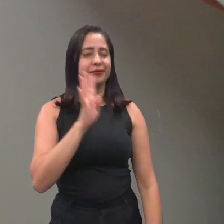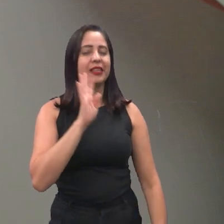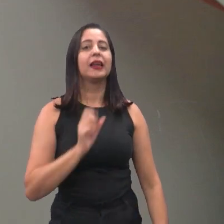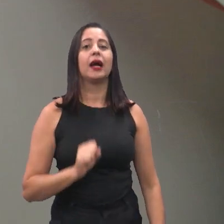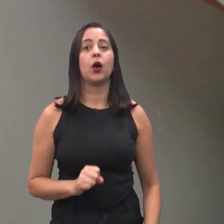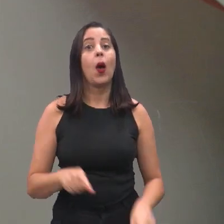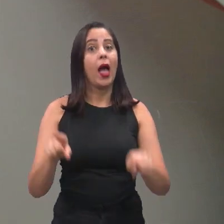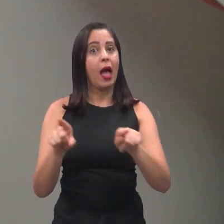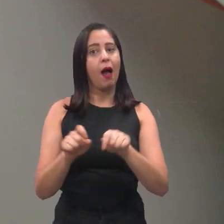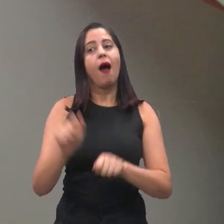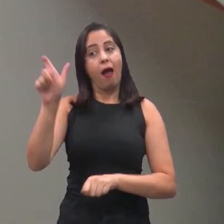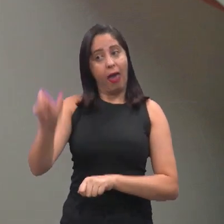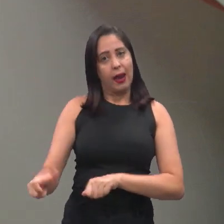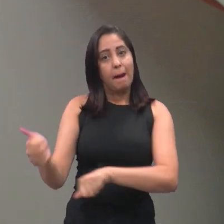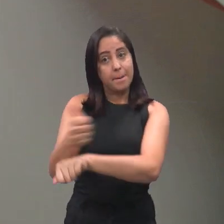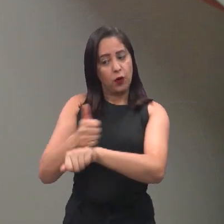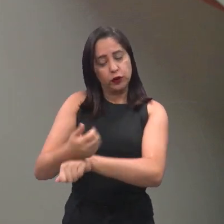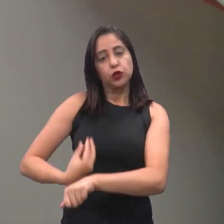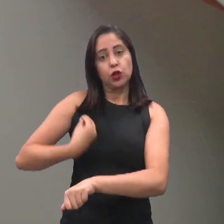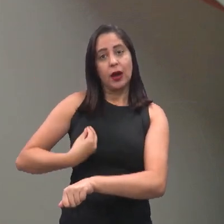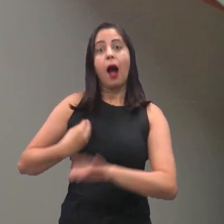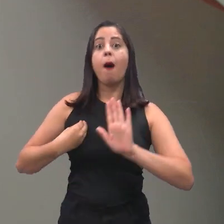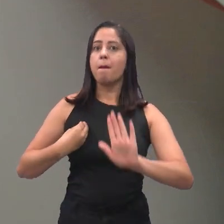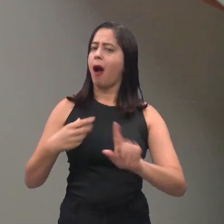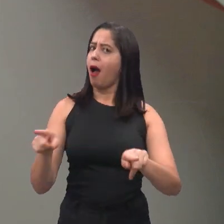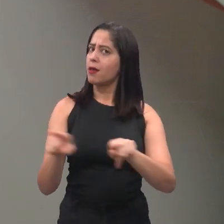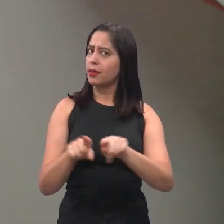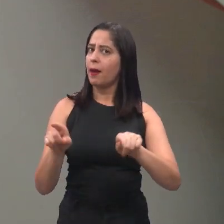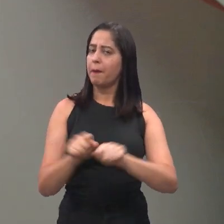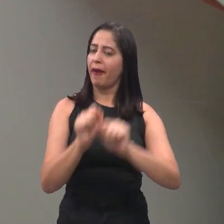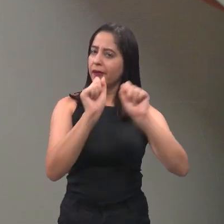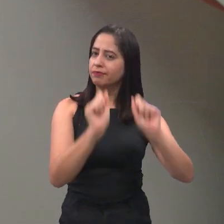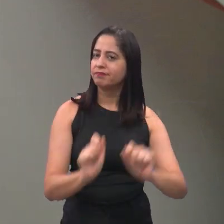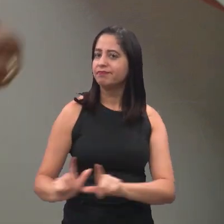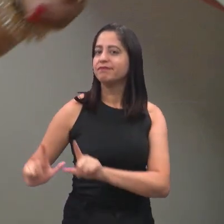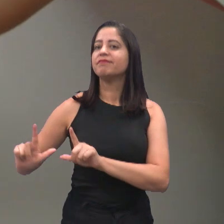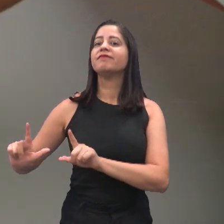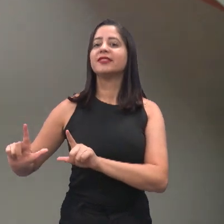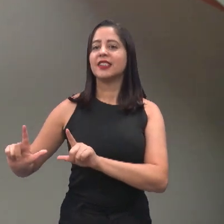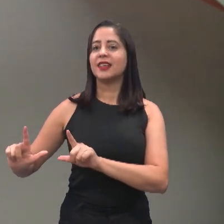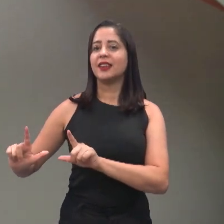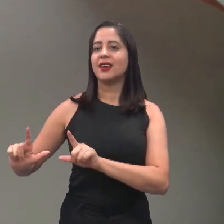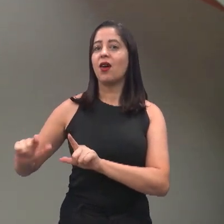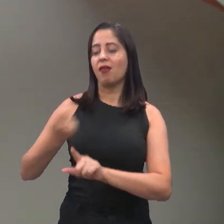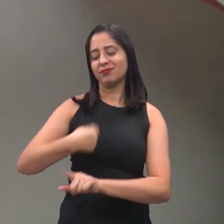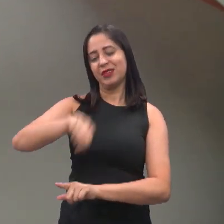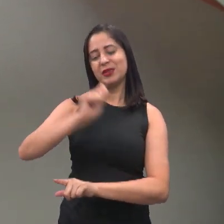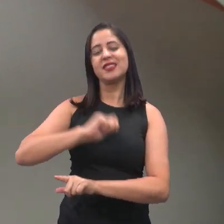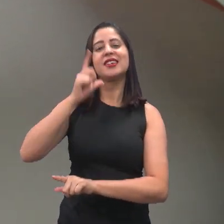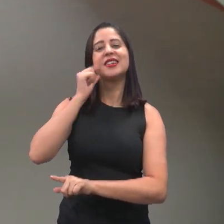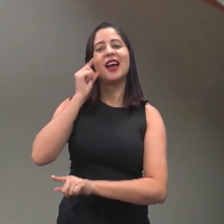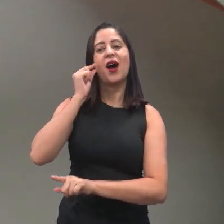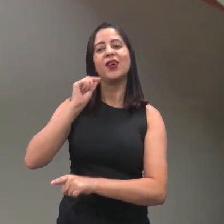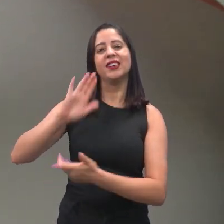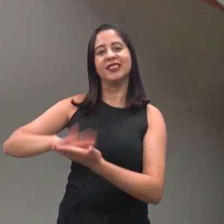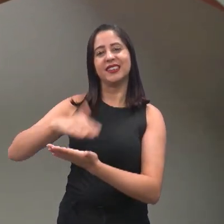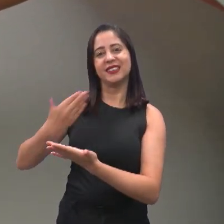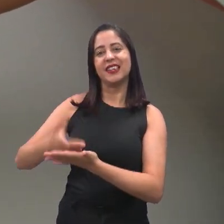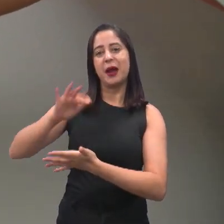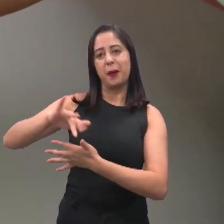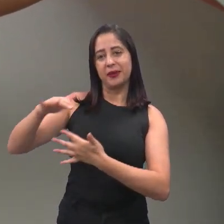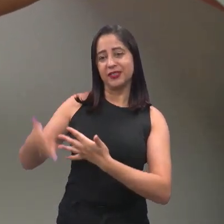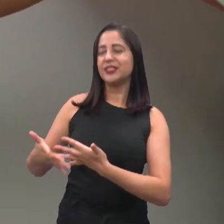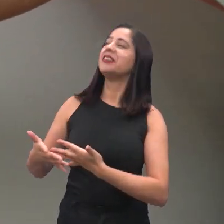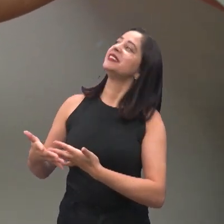da participação da Mariana, eu não posso deixar de registrar também a presença, a participação dela, que está sempre aqui, ó, do meu ladinho, a